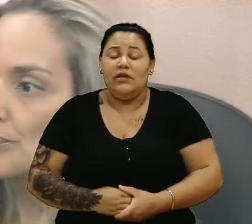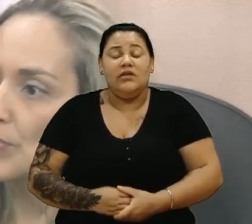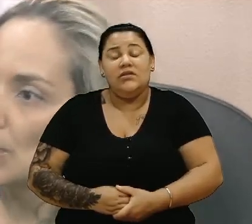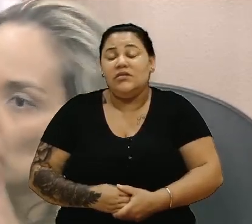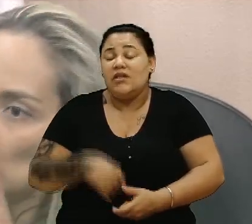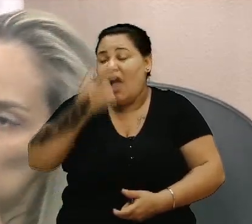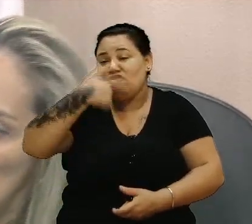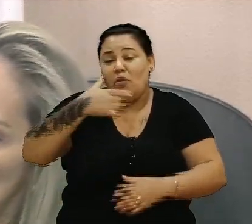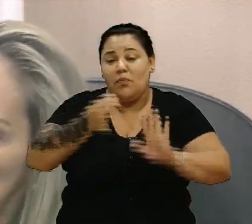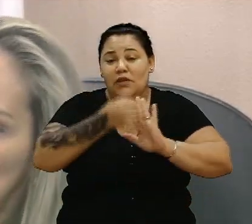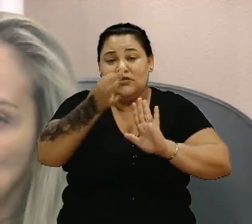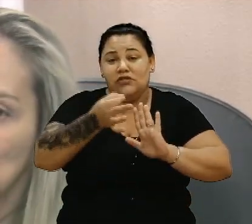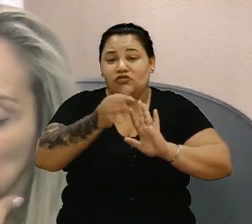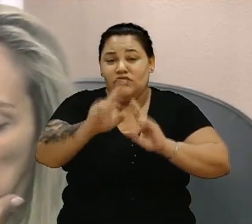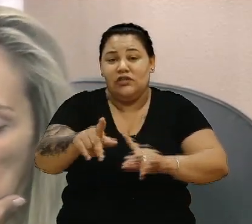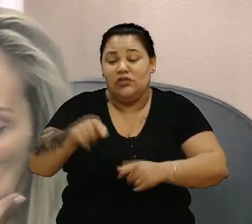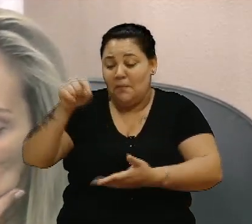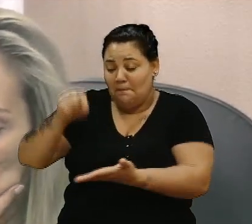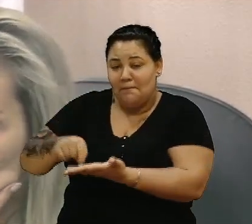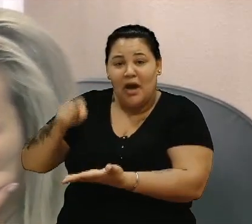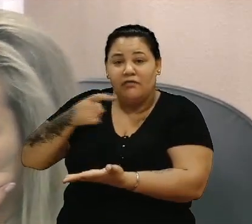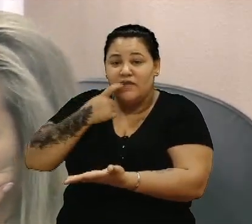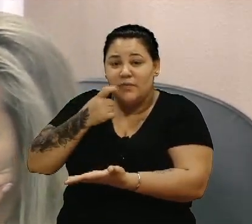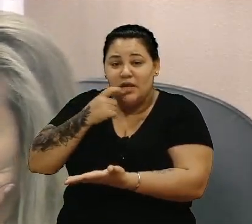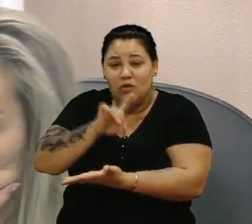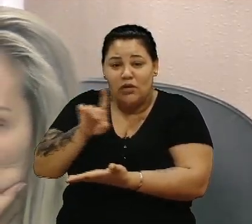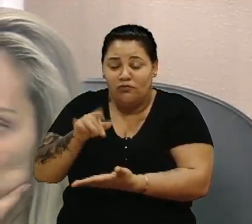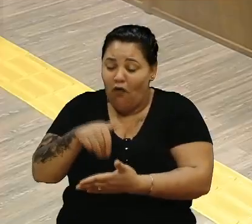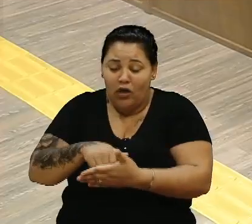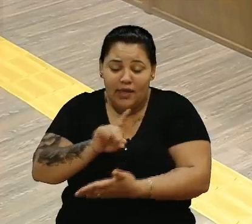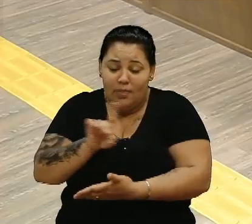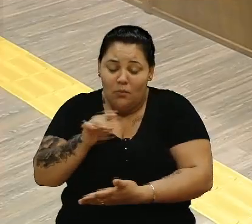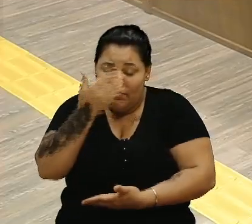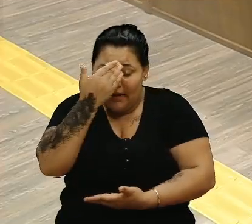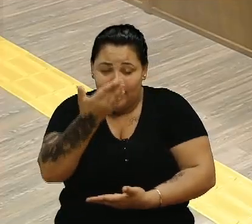votar não. Tem um botão vermelhinho ali de não, vota não. Obrigado. Essa palavra